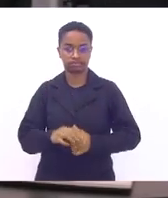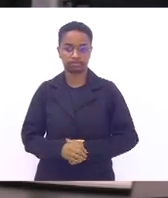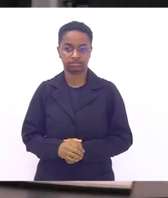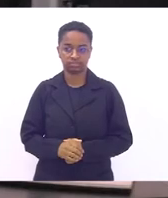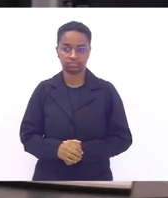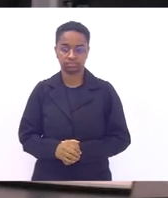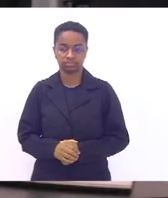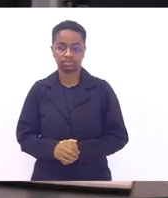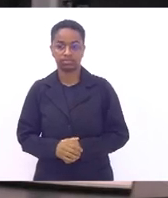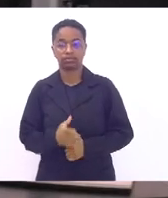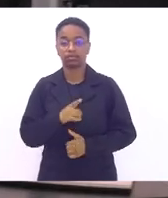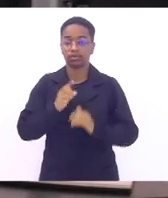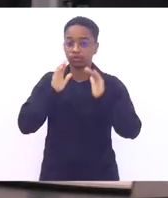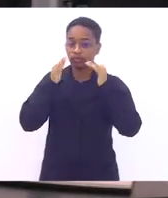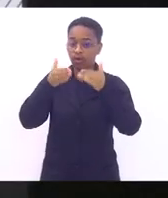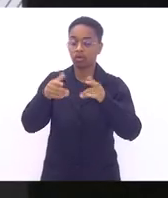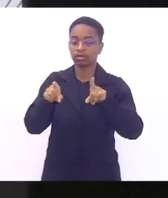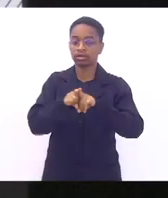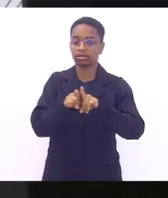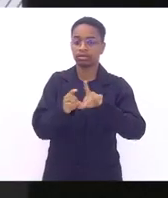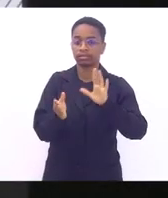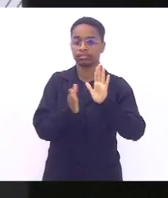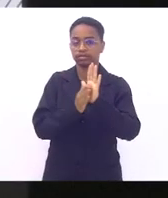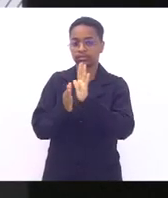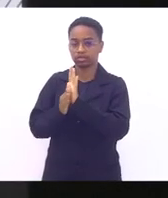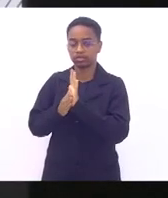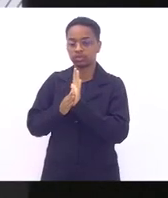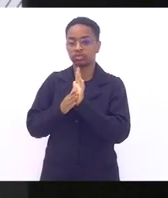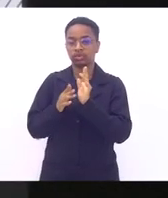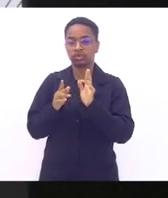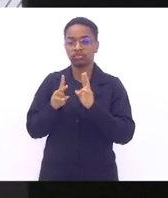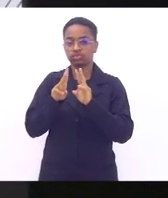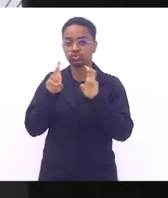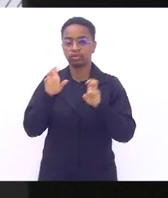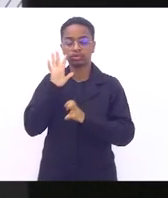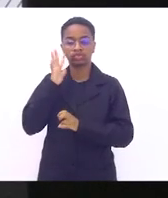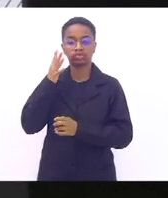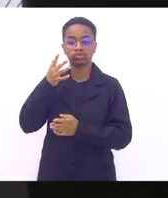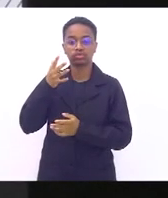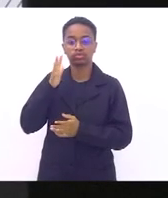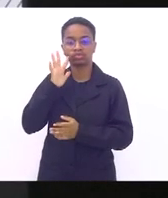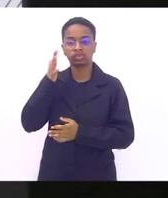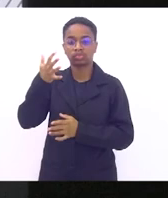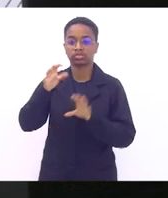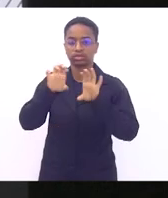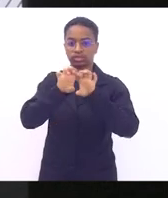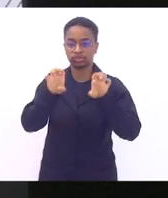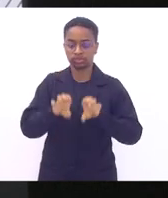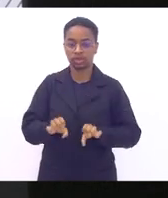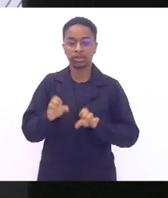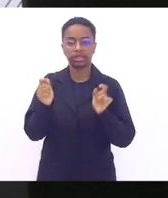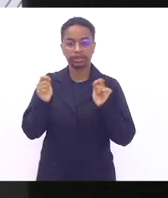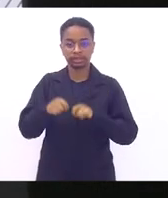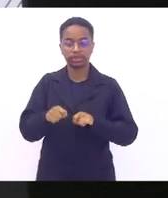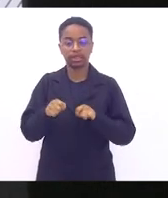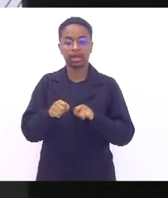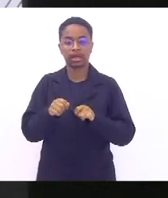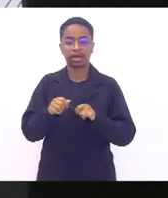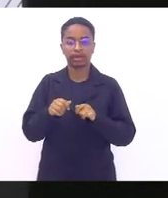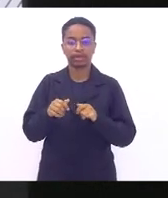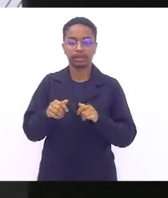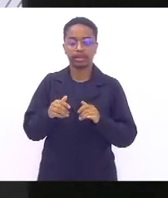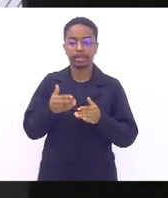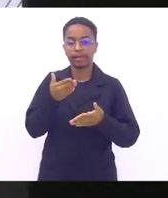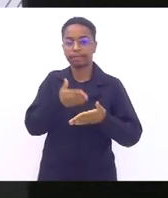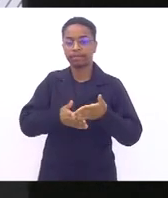muito focado e propositivo em relação a soluções estruturais capazes de intervir na propagação da doença e